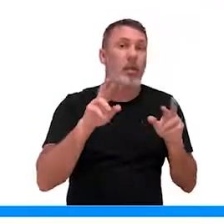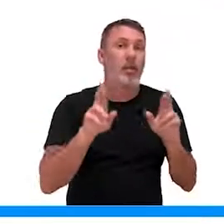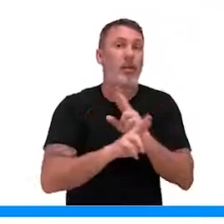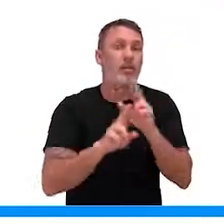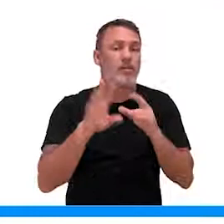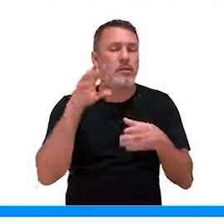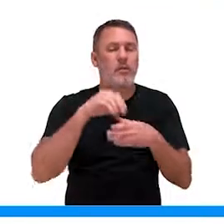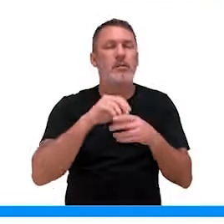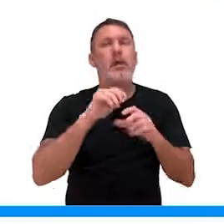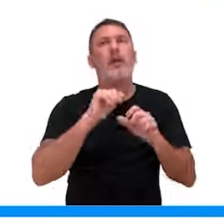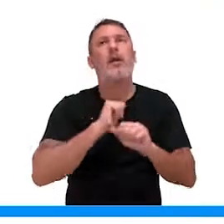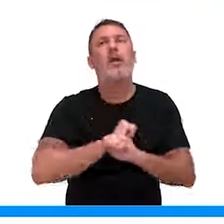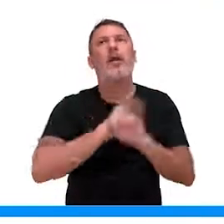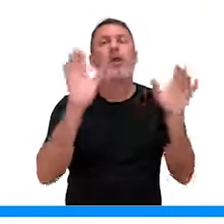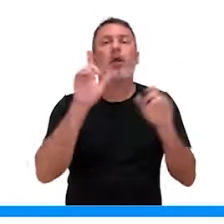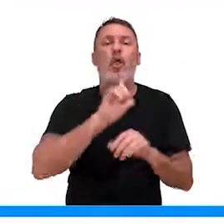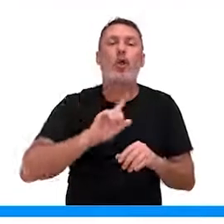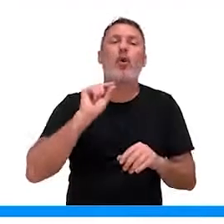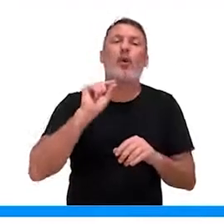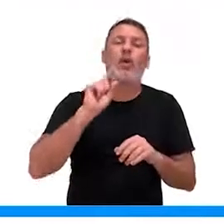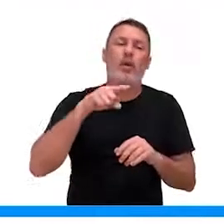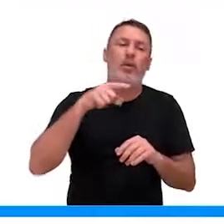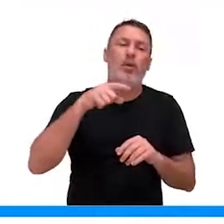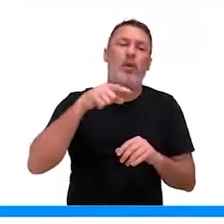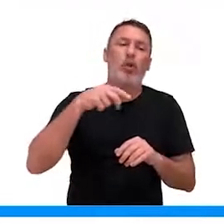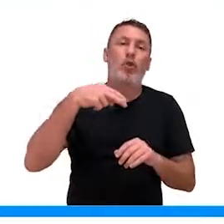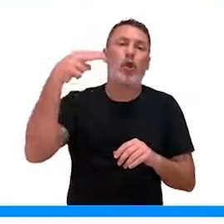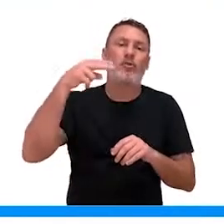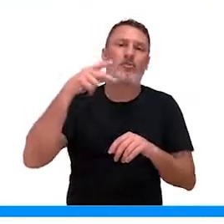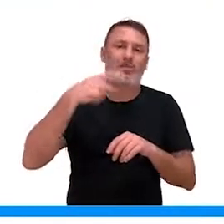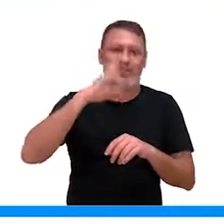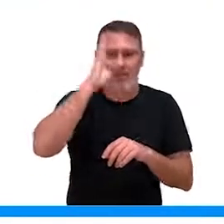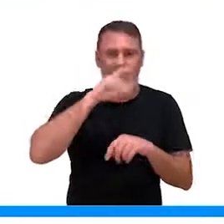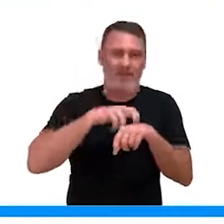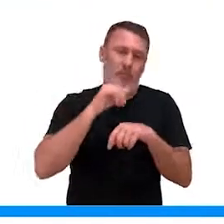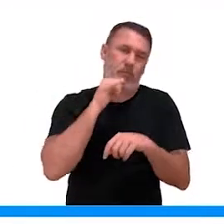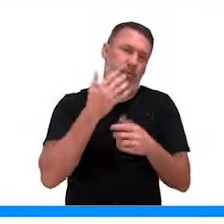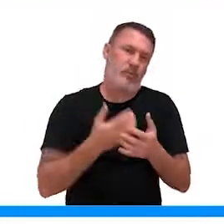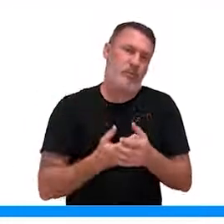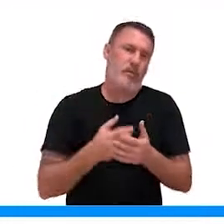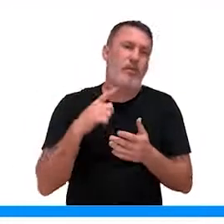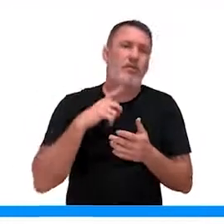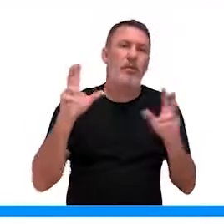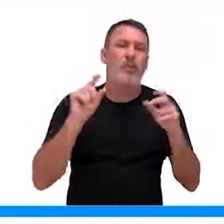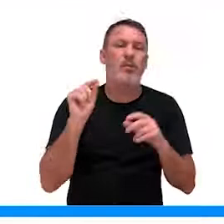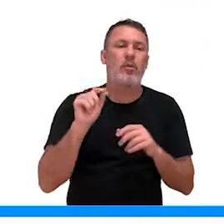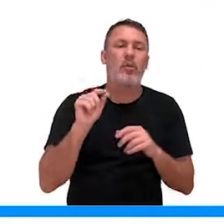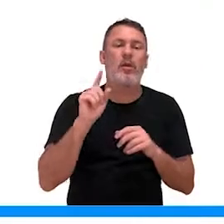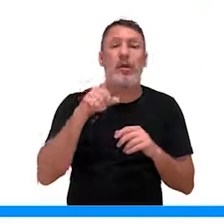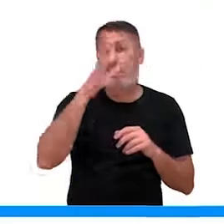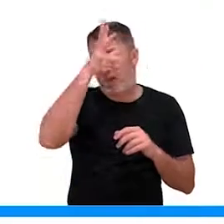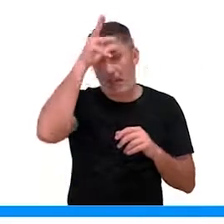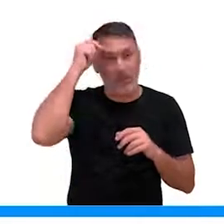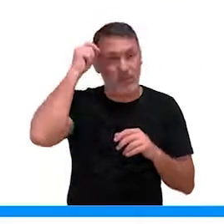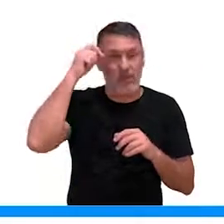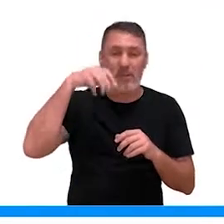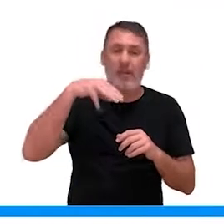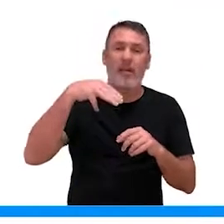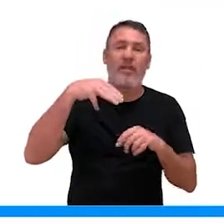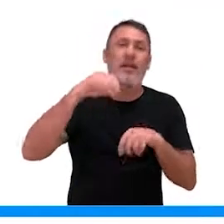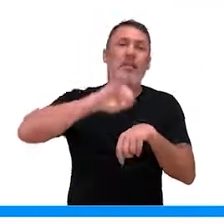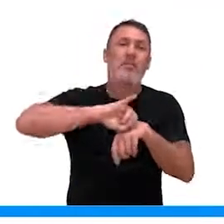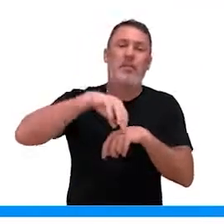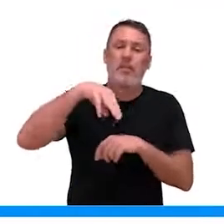relacionados, claro, ao norte do nosso país. Então, por exemplo, você tem a Zona Franca de Manaus, uma zona de